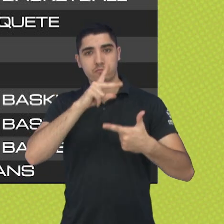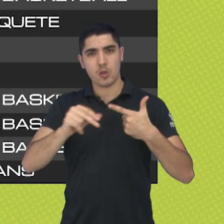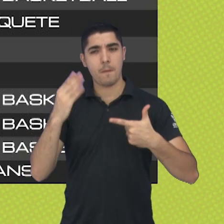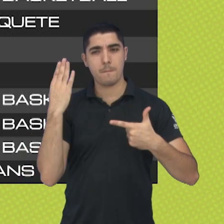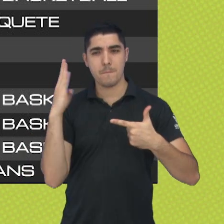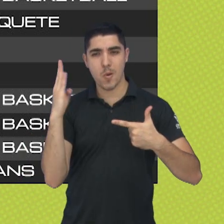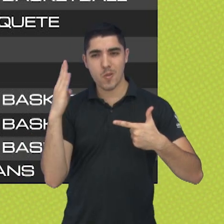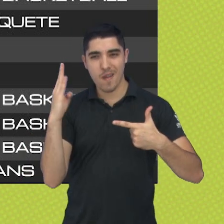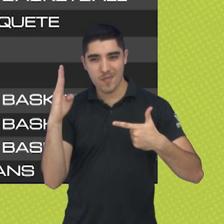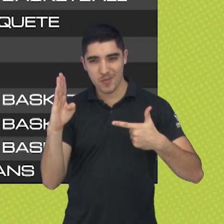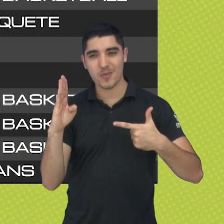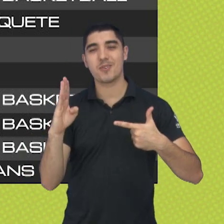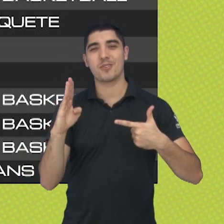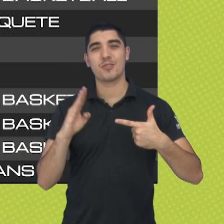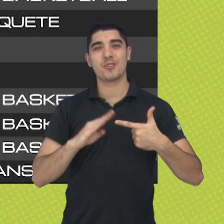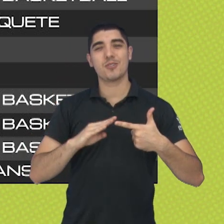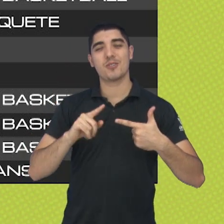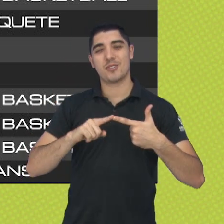Quieto, China!